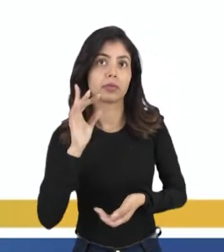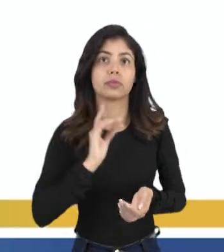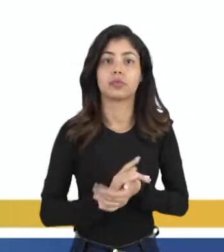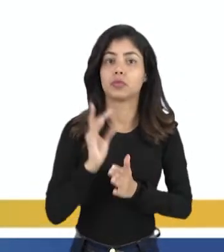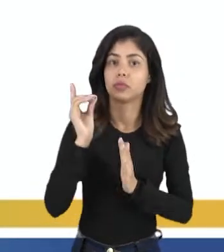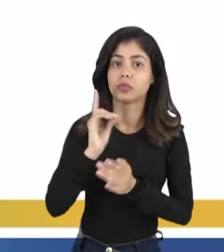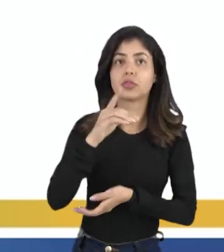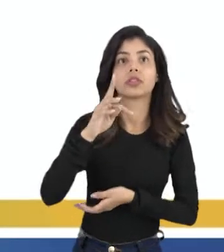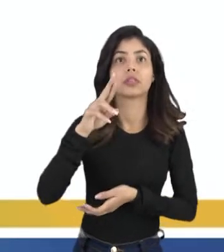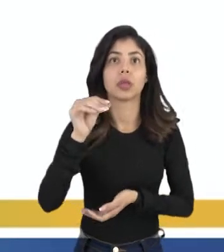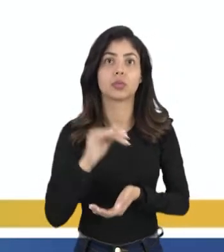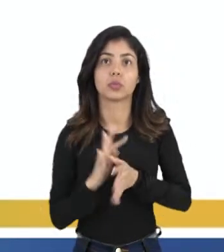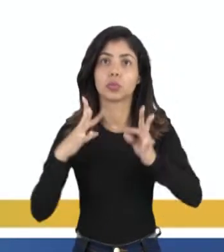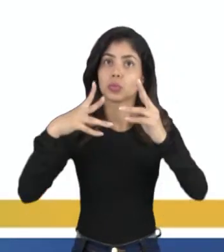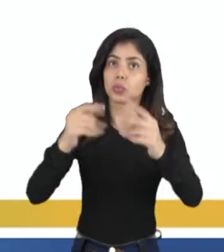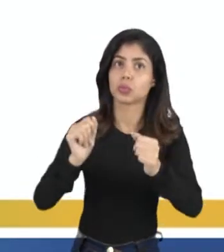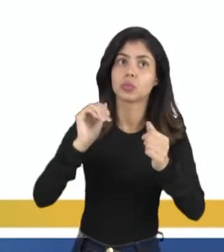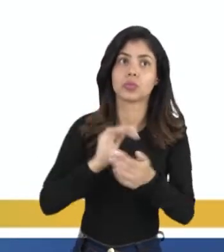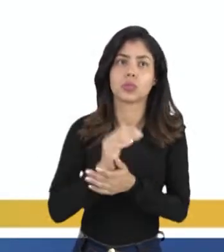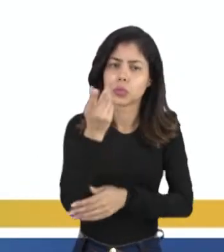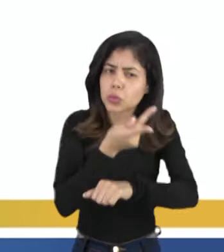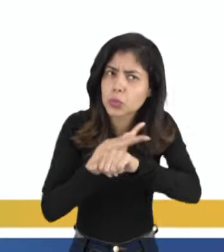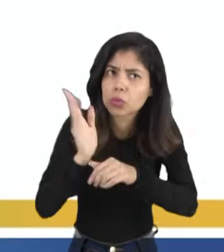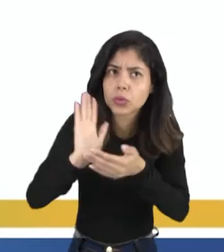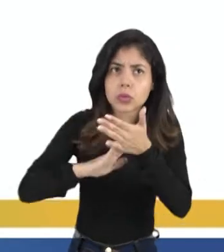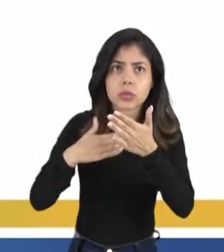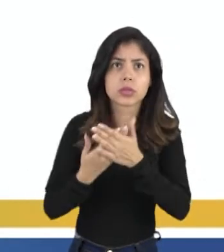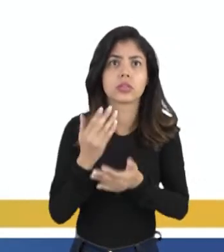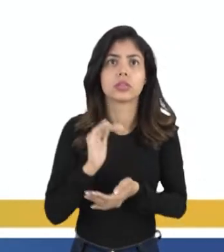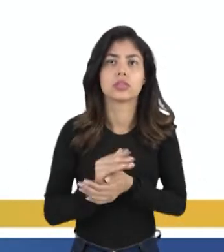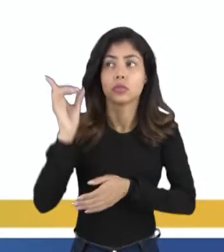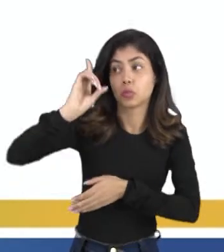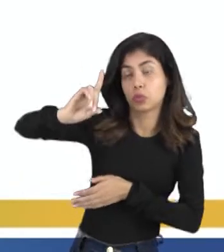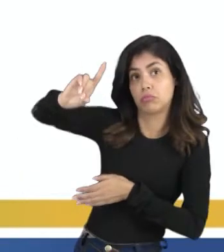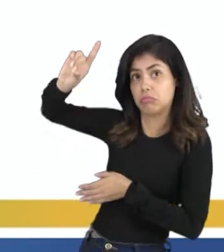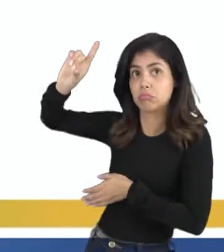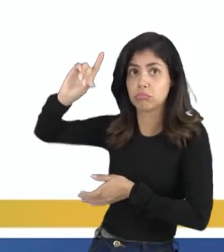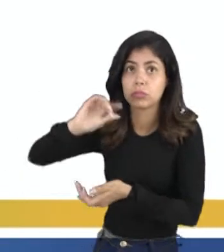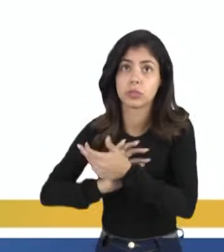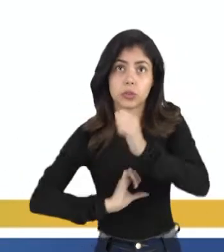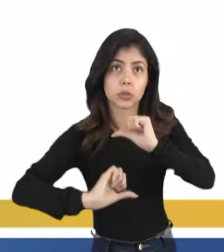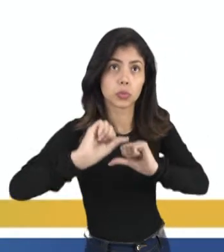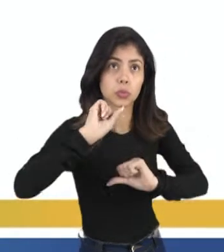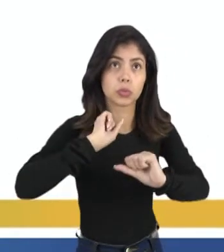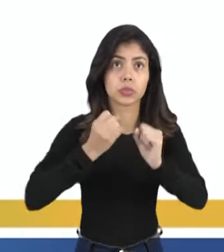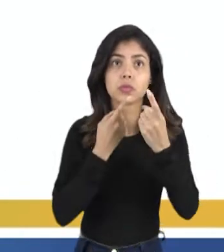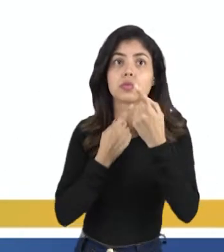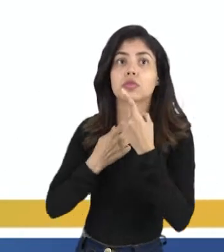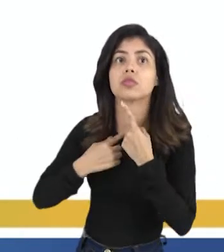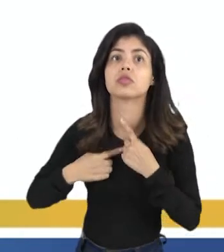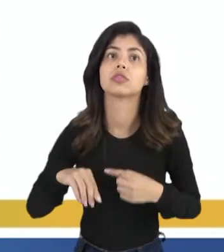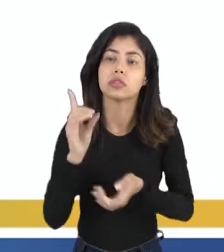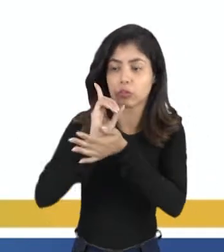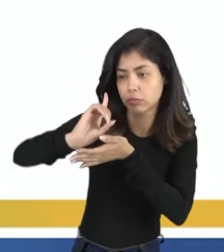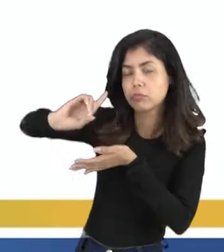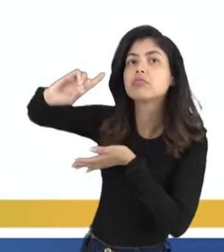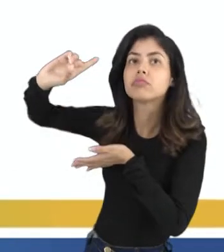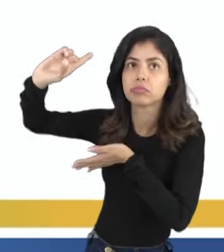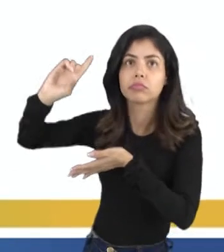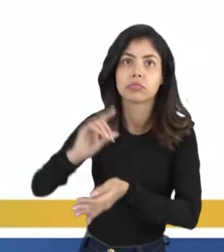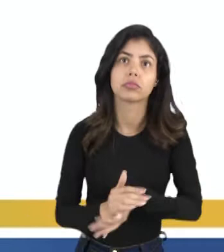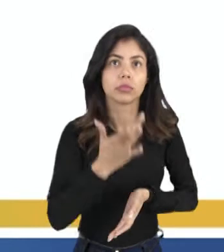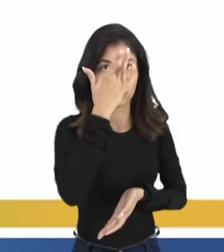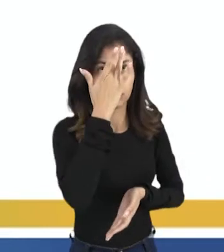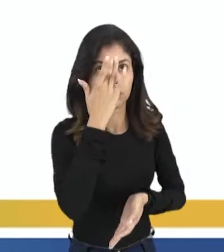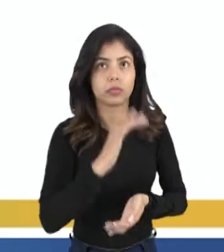ditados todos, procurando interpretar os desígnios de Deus, transformar os seus desejos nos desígnios de